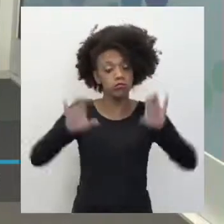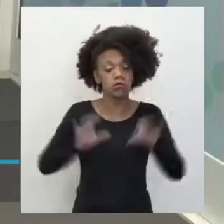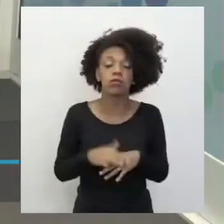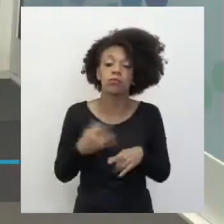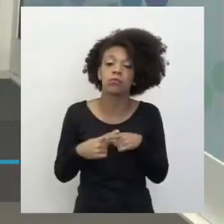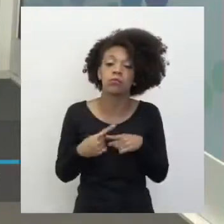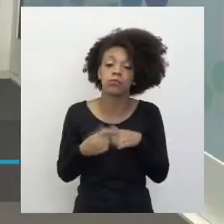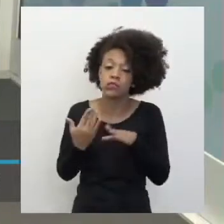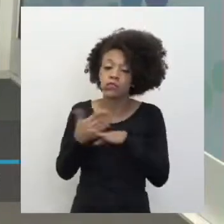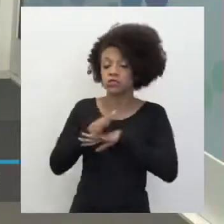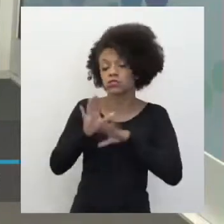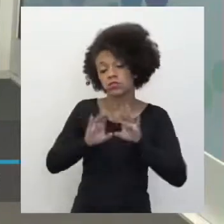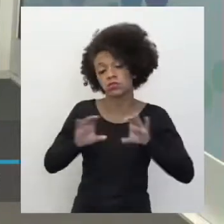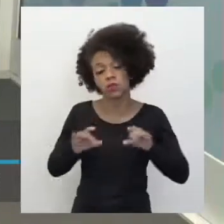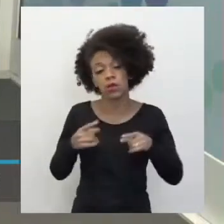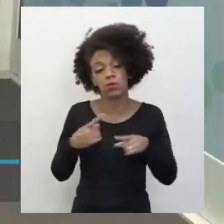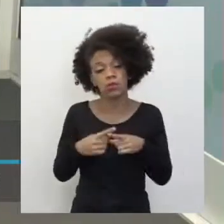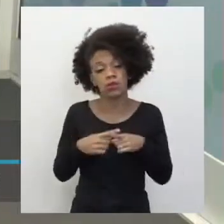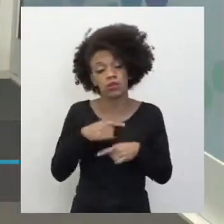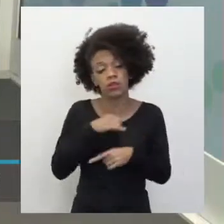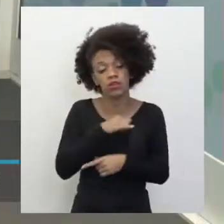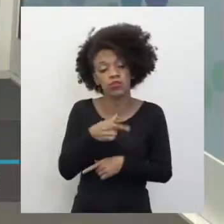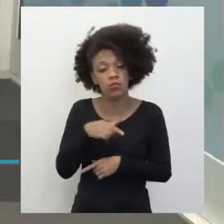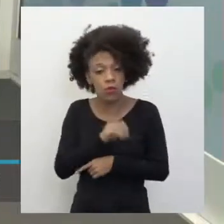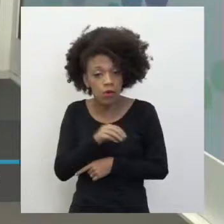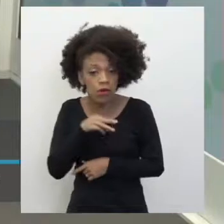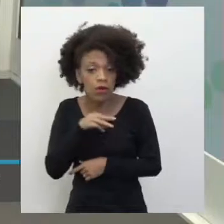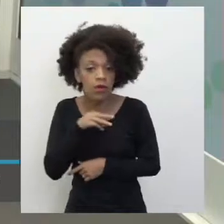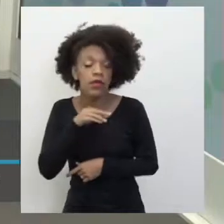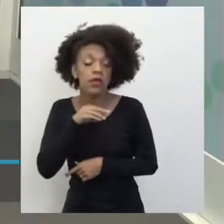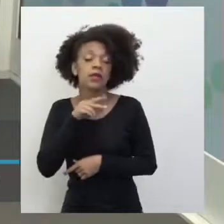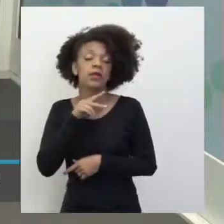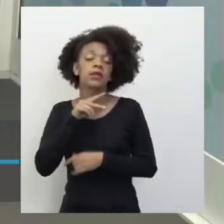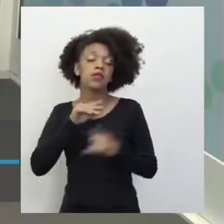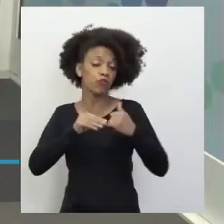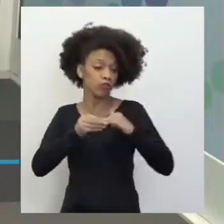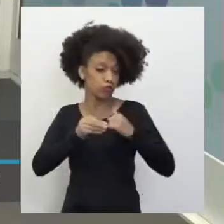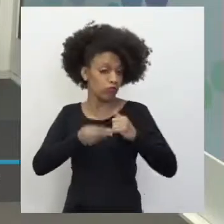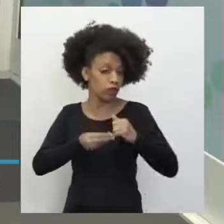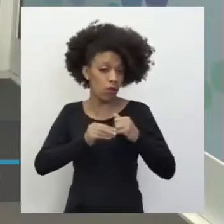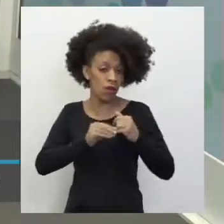o João e o pé de feijão, ele vai para outro mundo. A Helena falou mesmo, que né? não conhece. Eu também